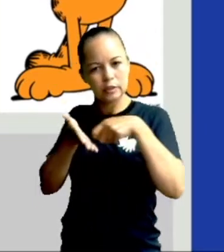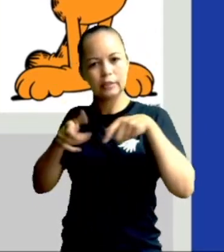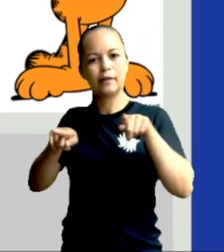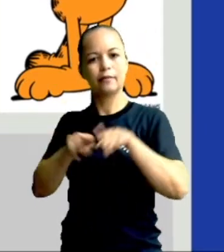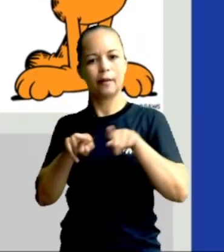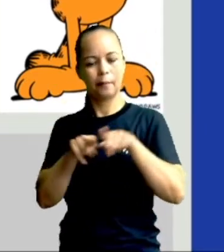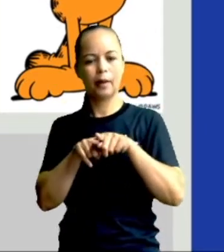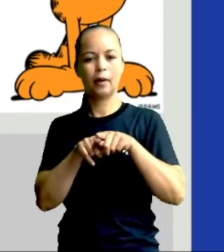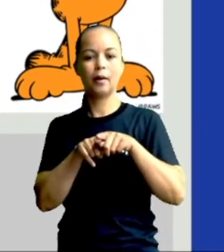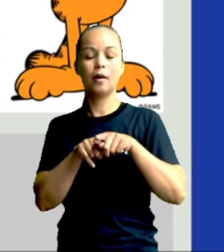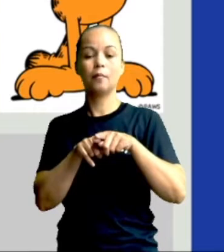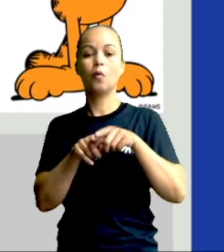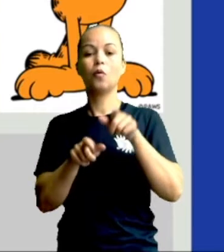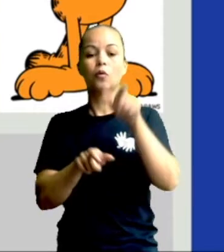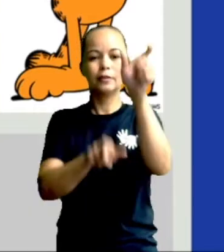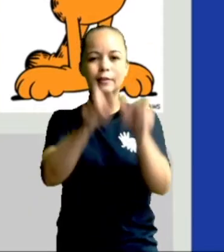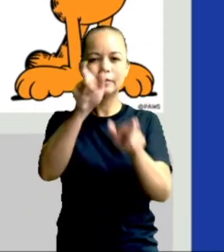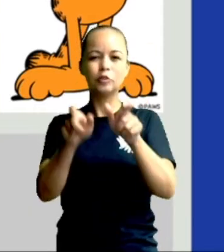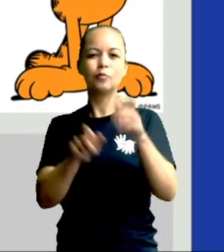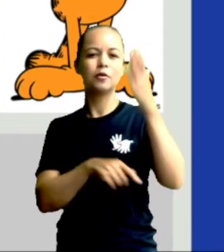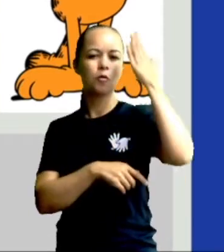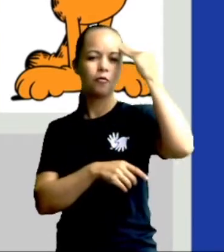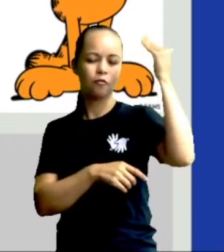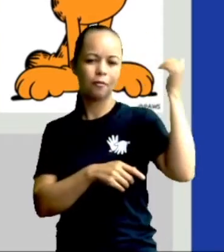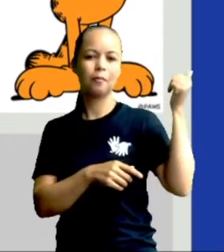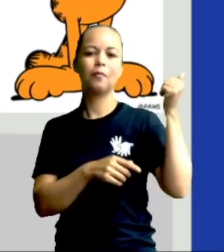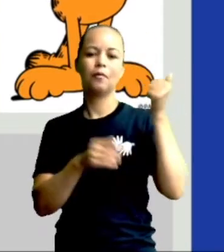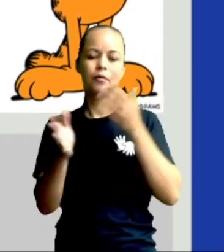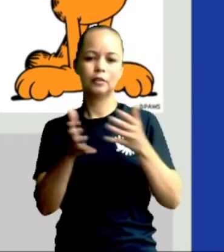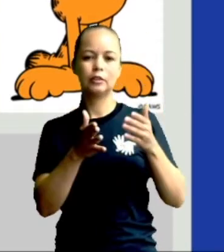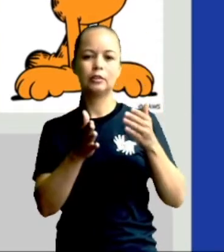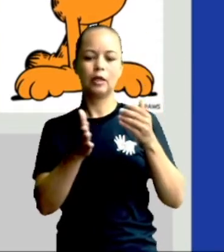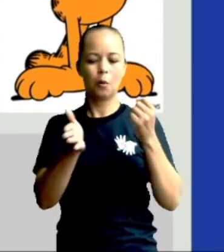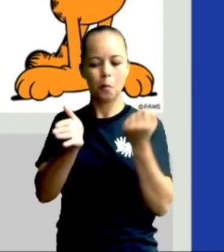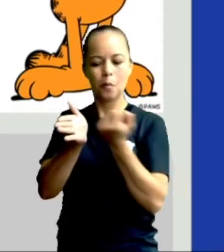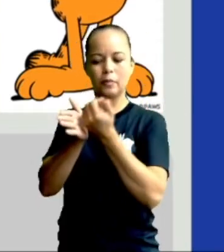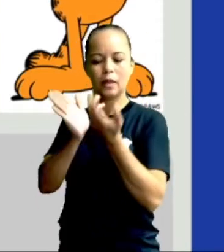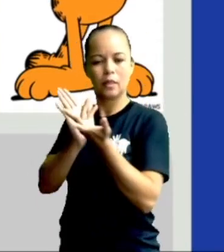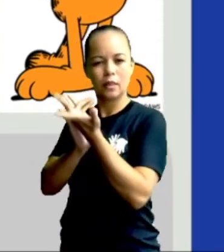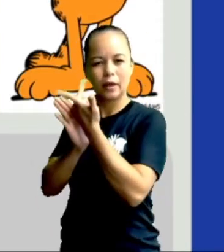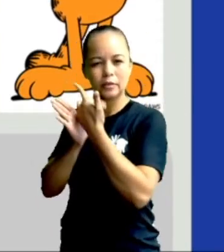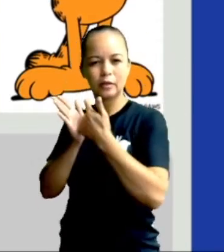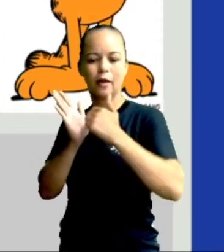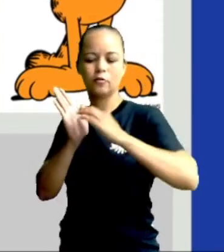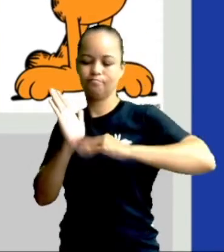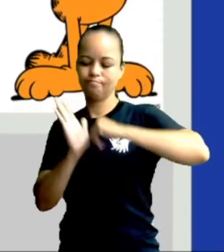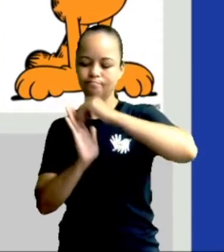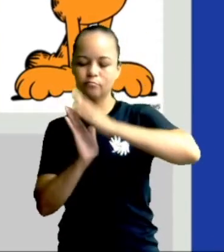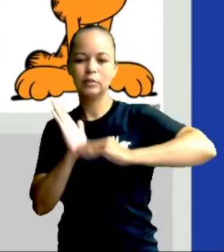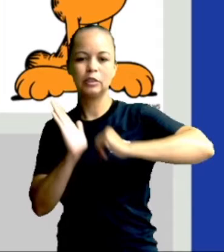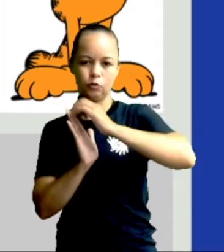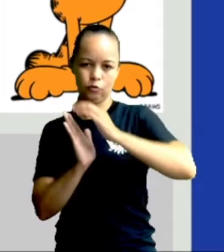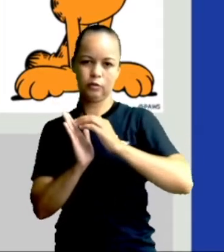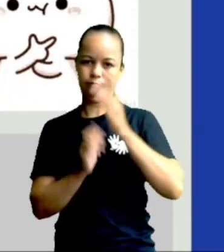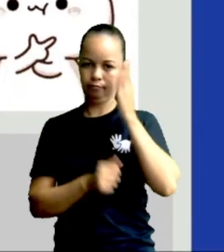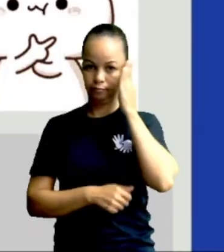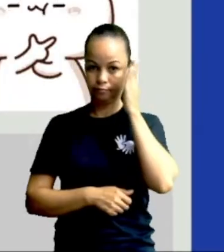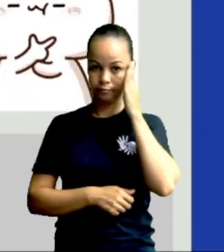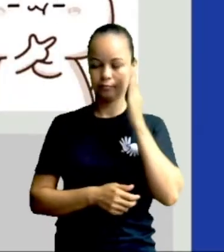conta desses artistas, que refletiam esses momentos através dos desenhos, das pinturas,